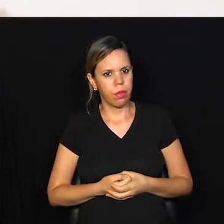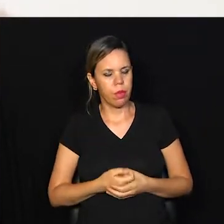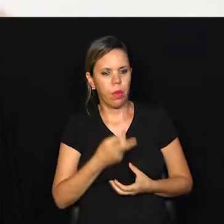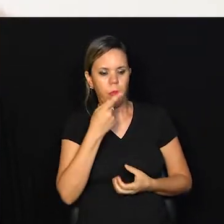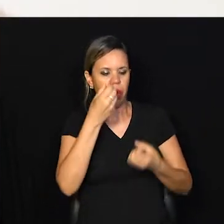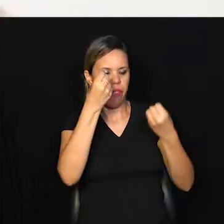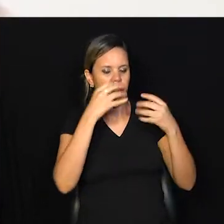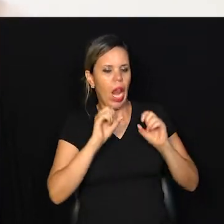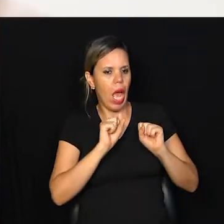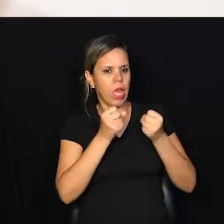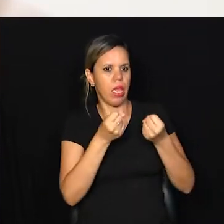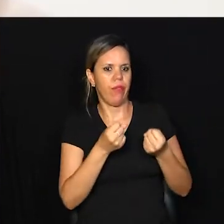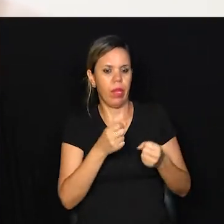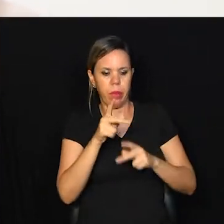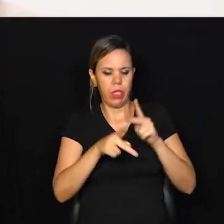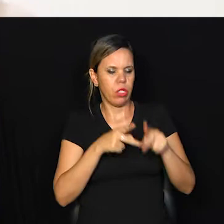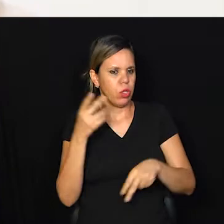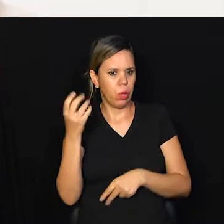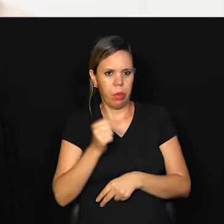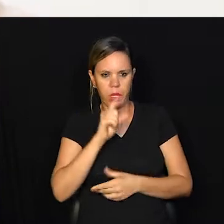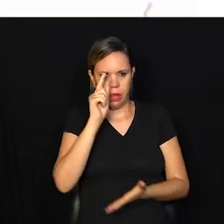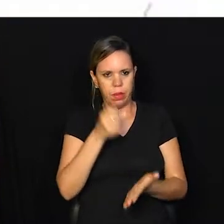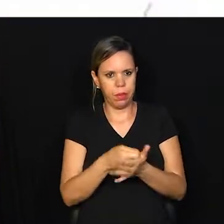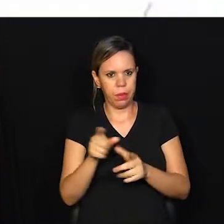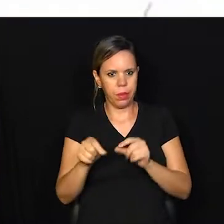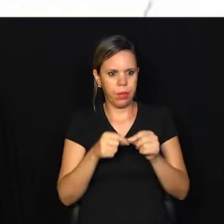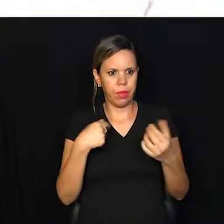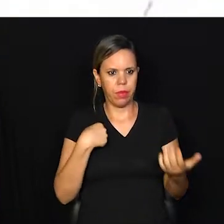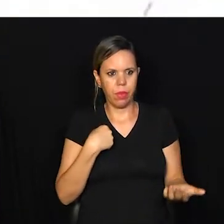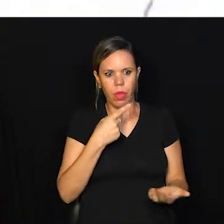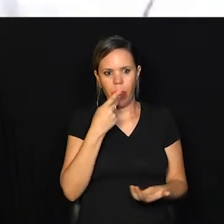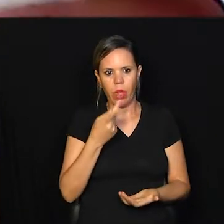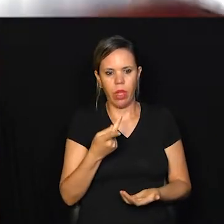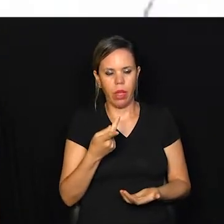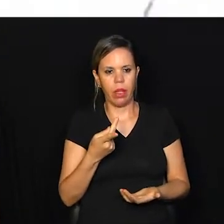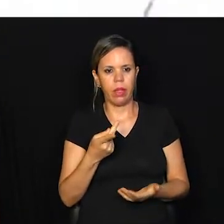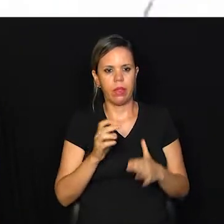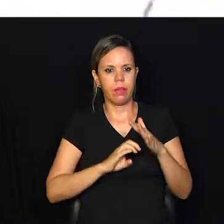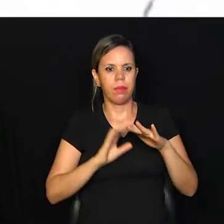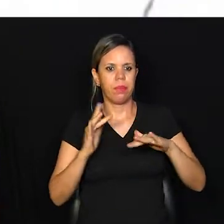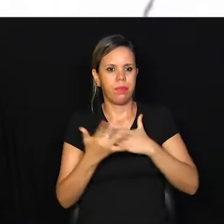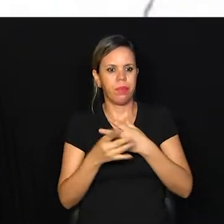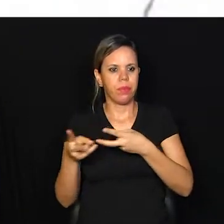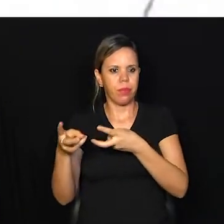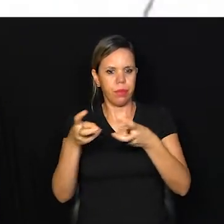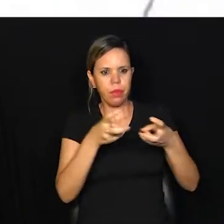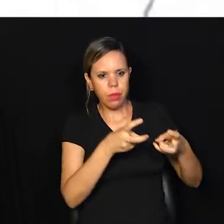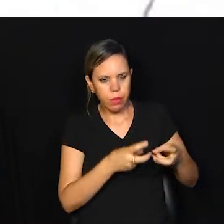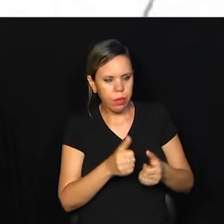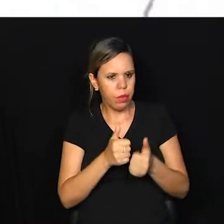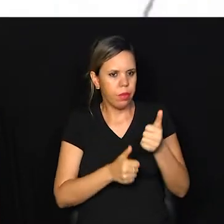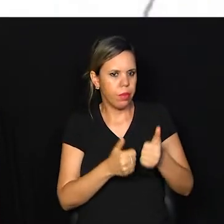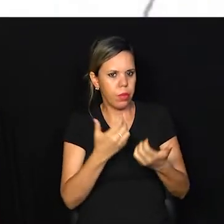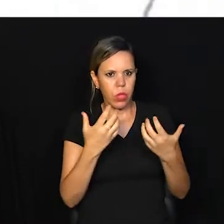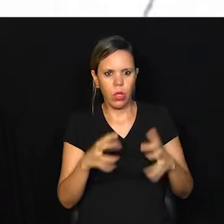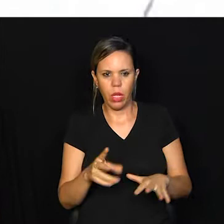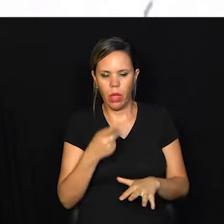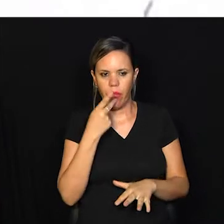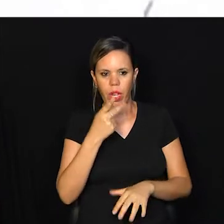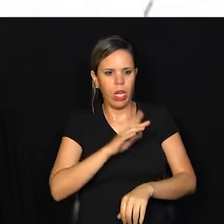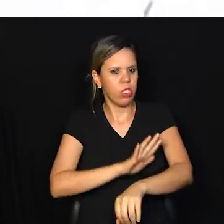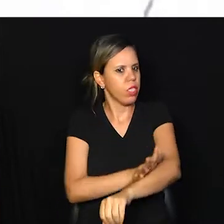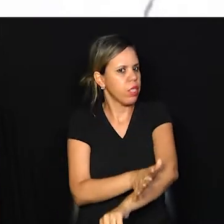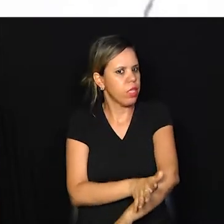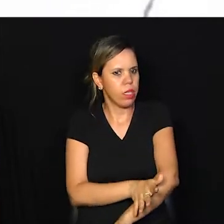falar sobre isso. São pessoas brancas que tomam essas decisões. E aí o que eu digo para a imprensa é, gente, percebam, jogador de futebol não quer falar sobre